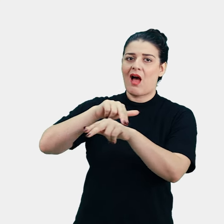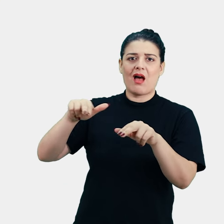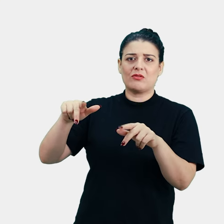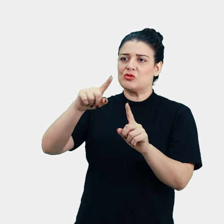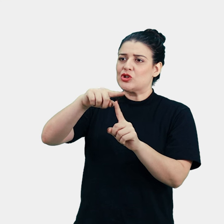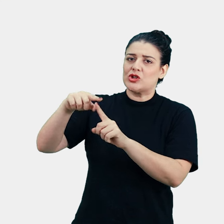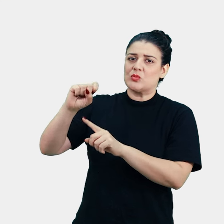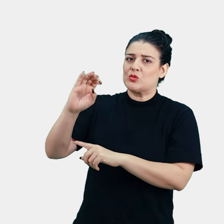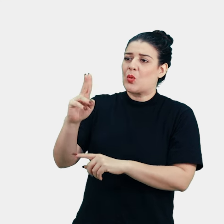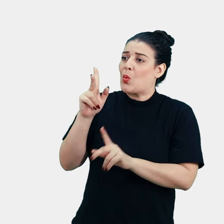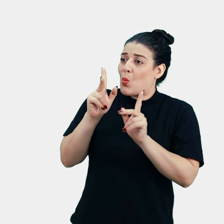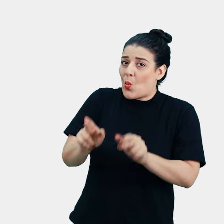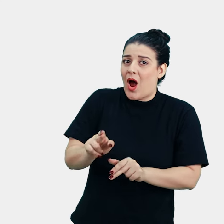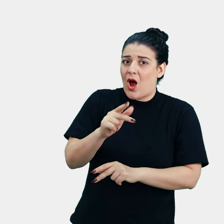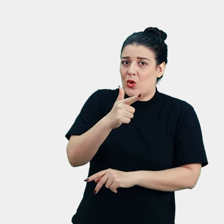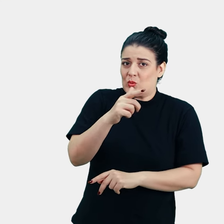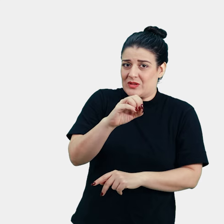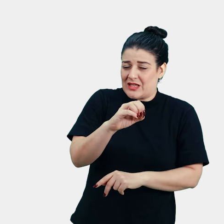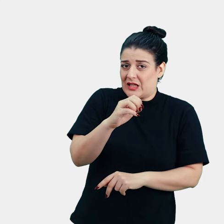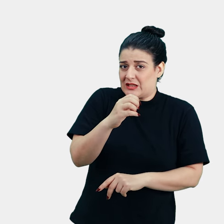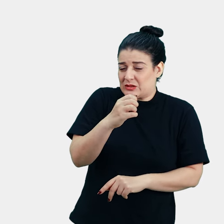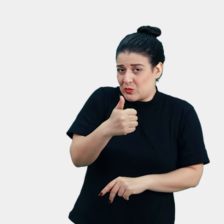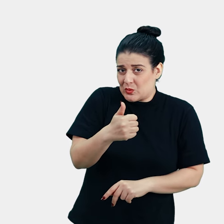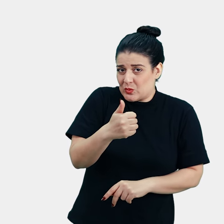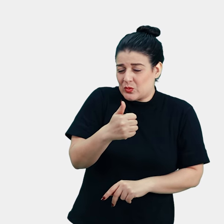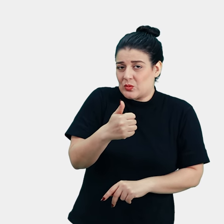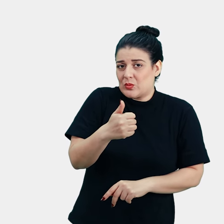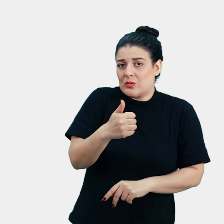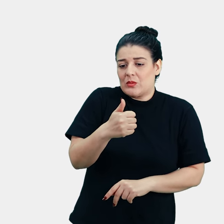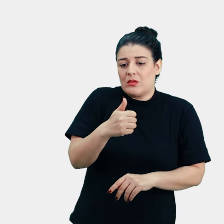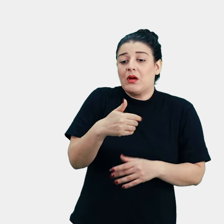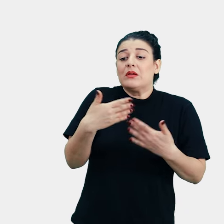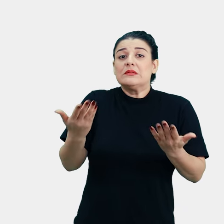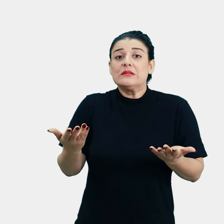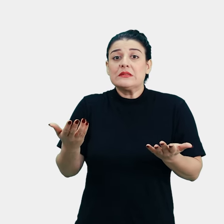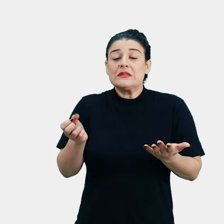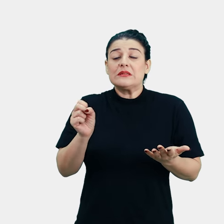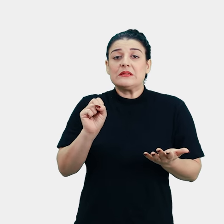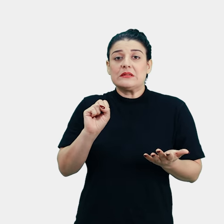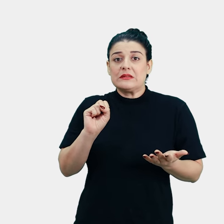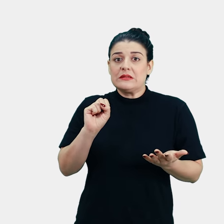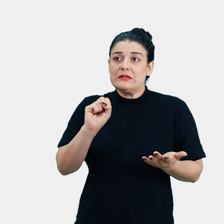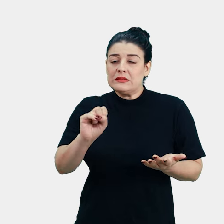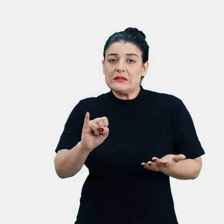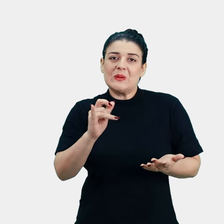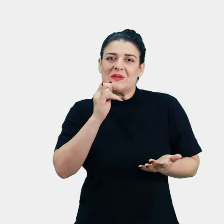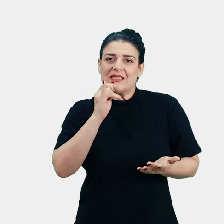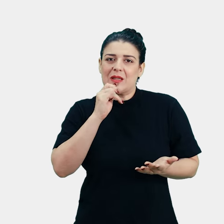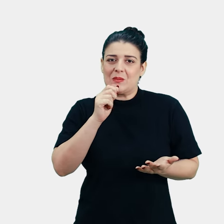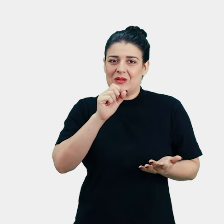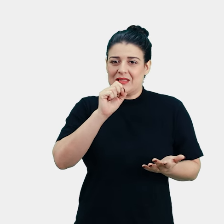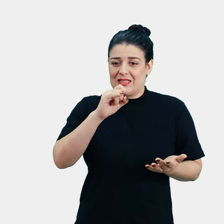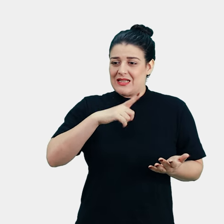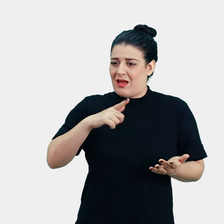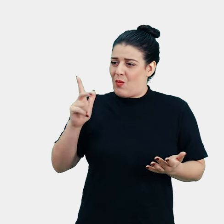substâncias com essa mesma massa, com essa mesma razão massa carga. Então, é como se você pudesse ter